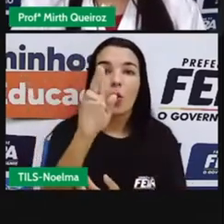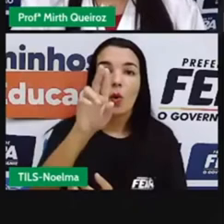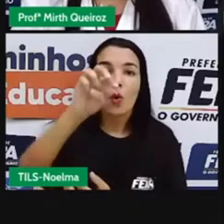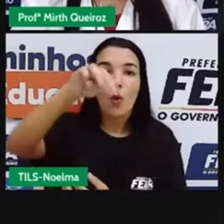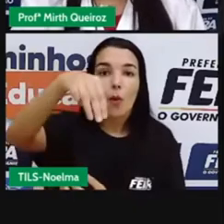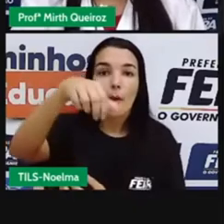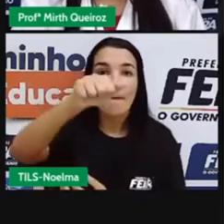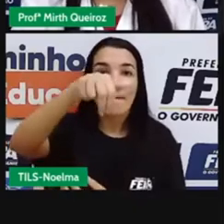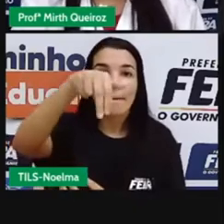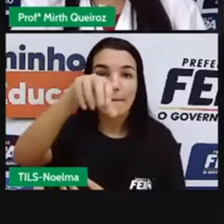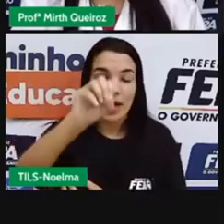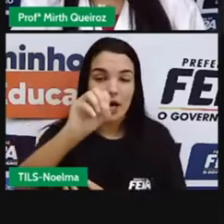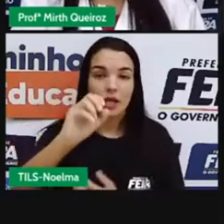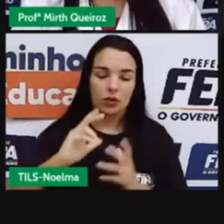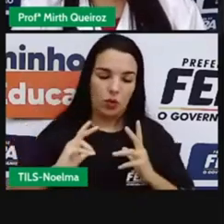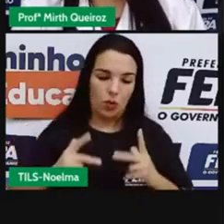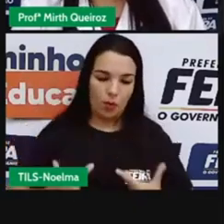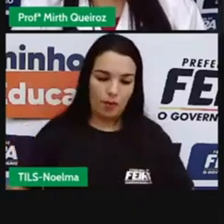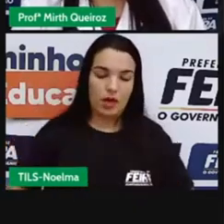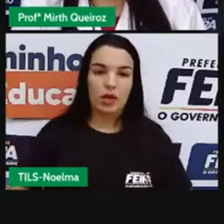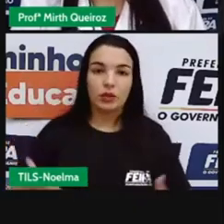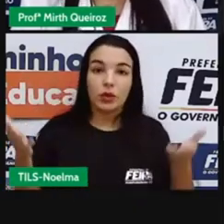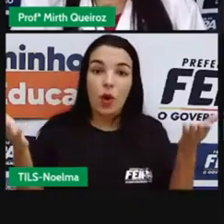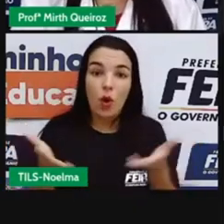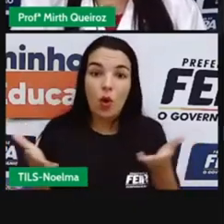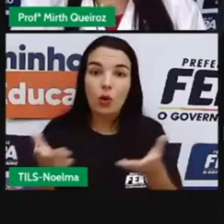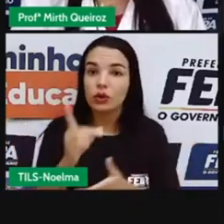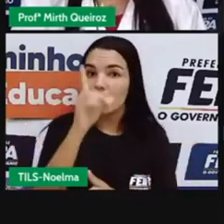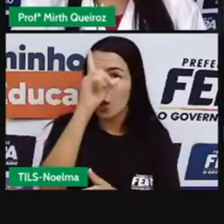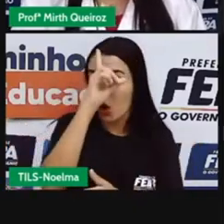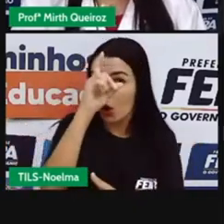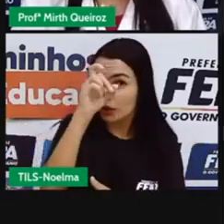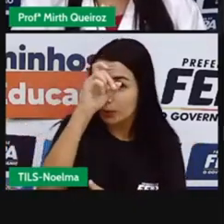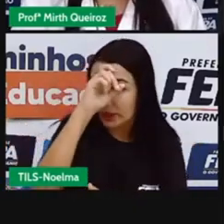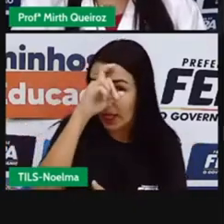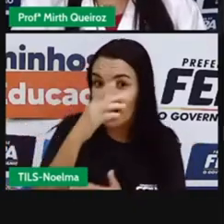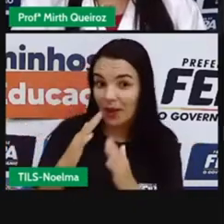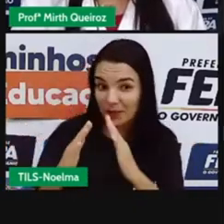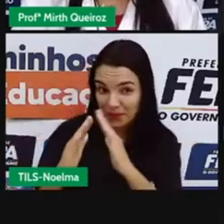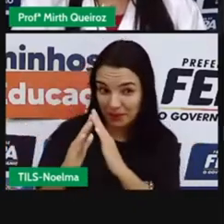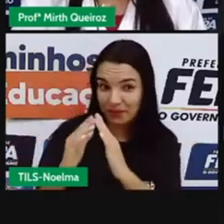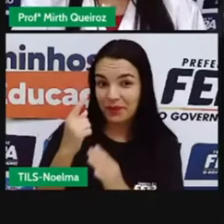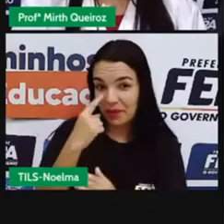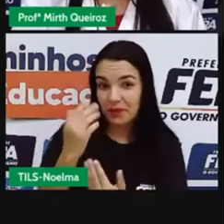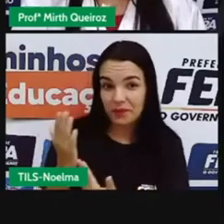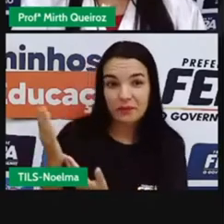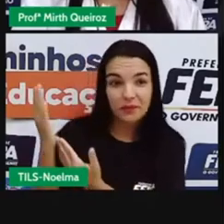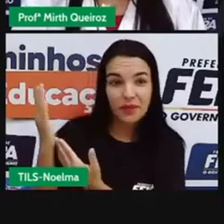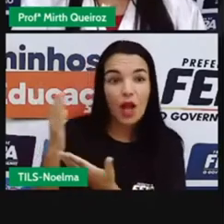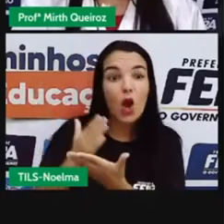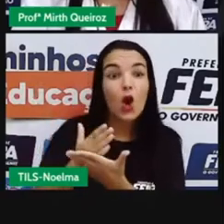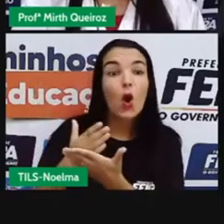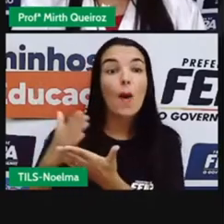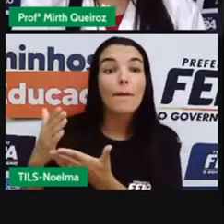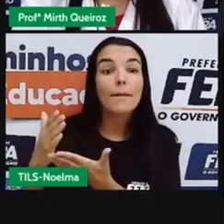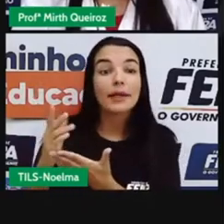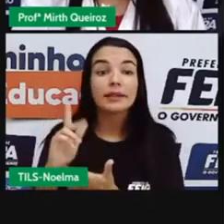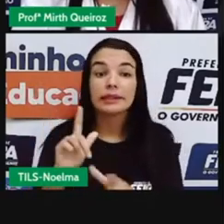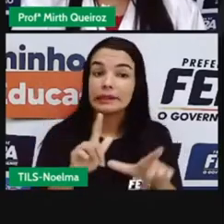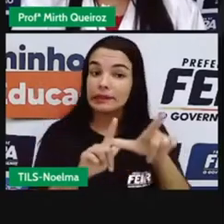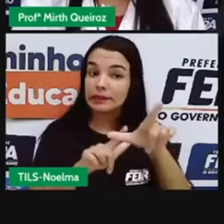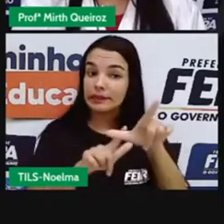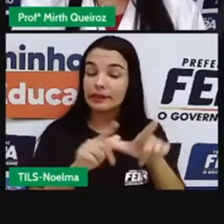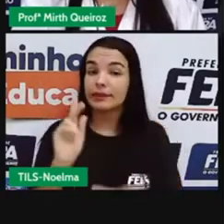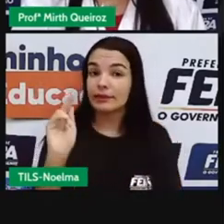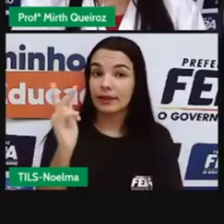Humano, hoje, hospital. Estão vendo? Iniciam aí com a letra H, tem a letra